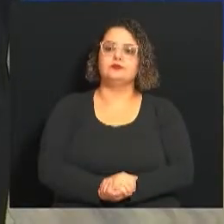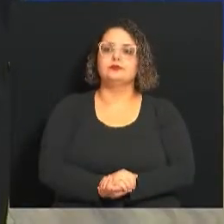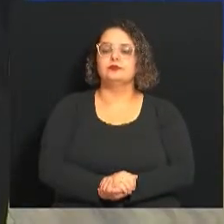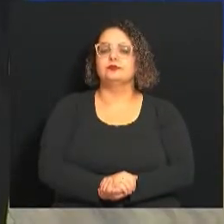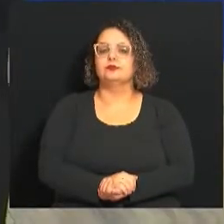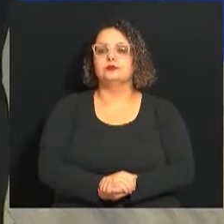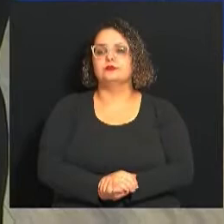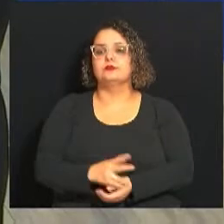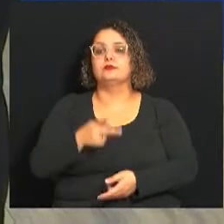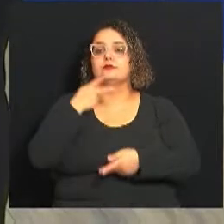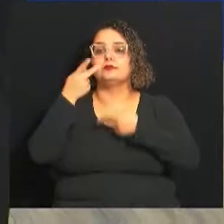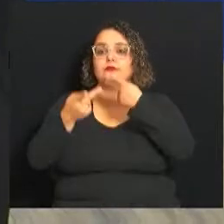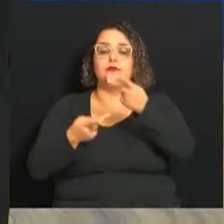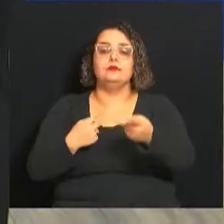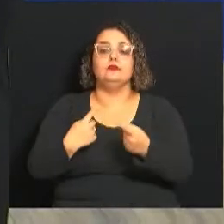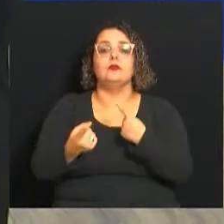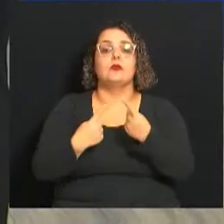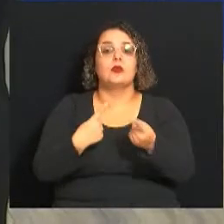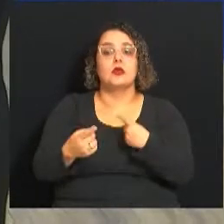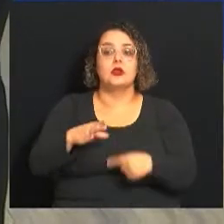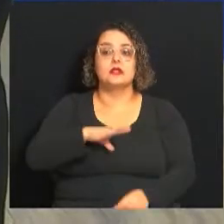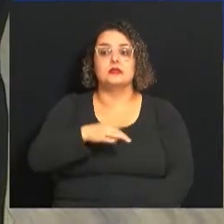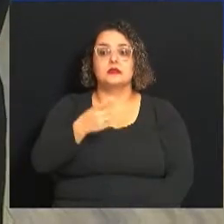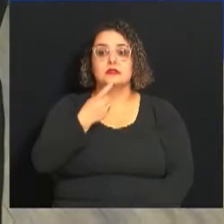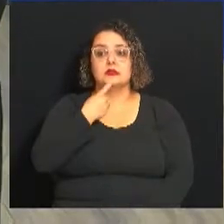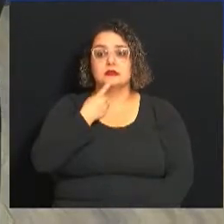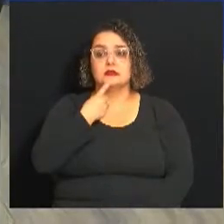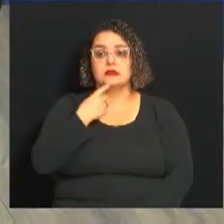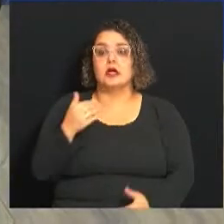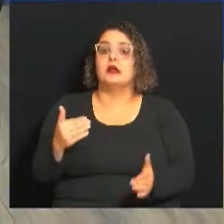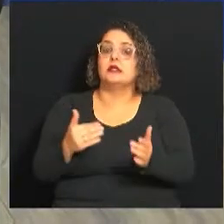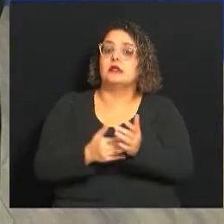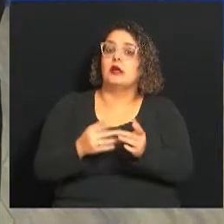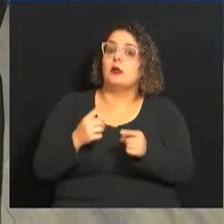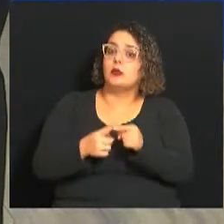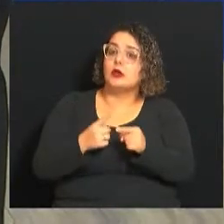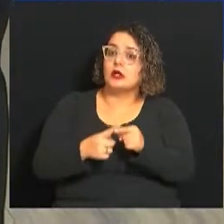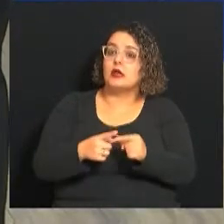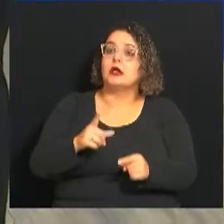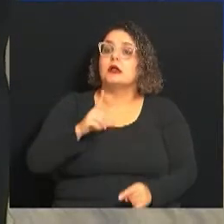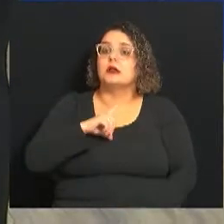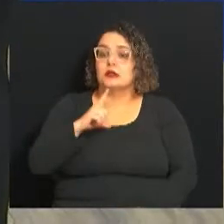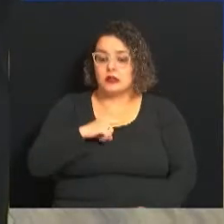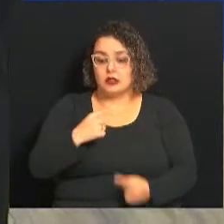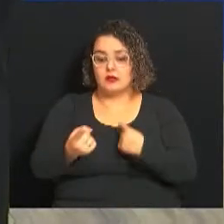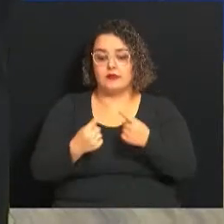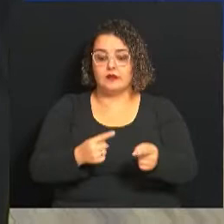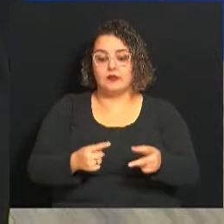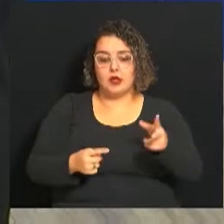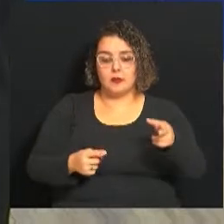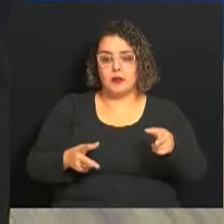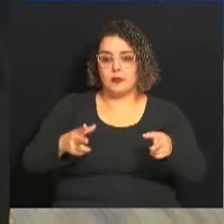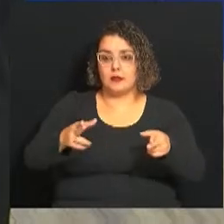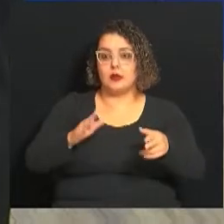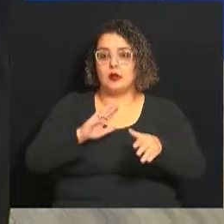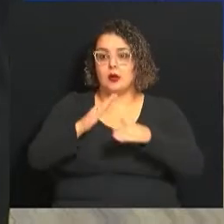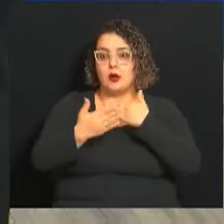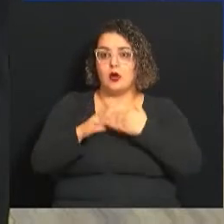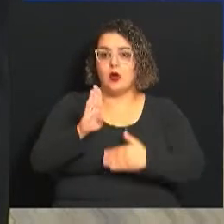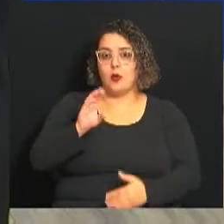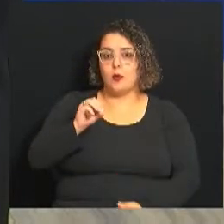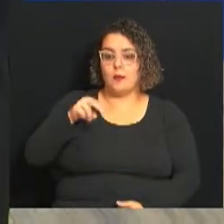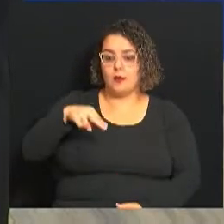o trânsito da cidade de Campinas, até porque tem vias interditadas no bairro Bonfim neste fim de